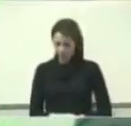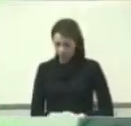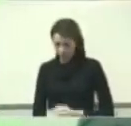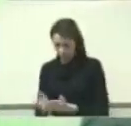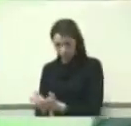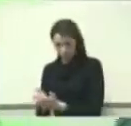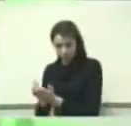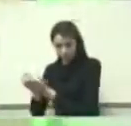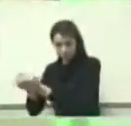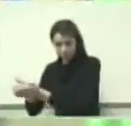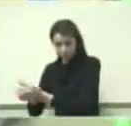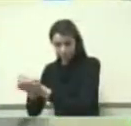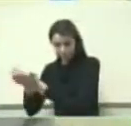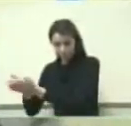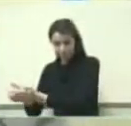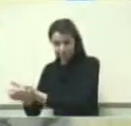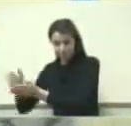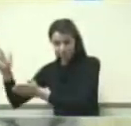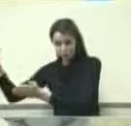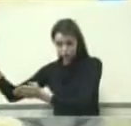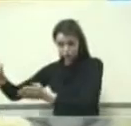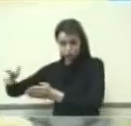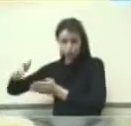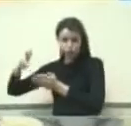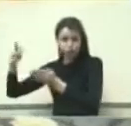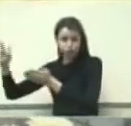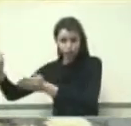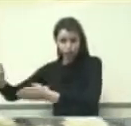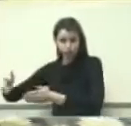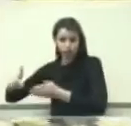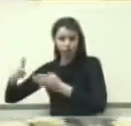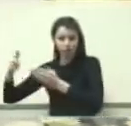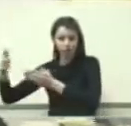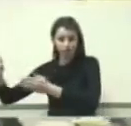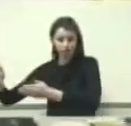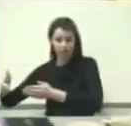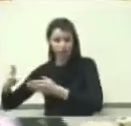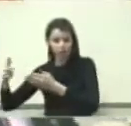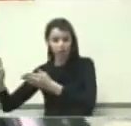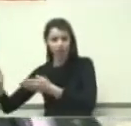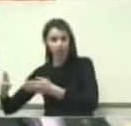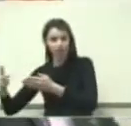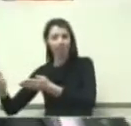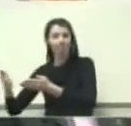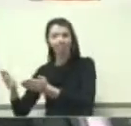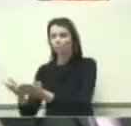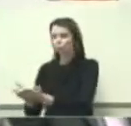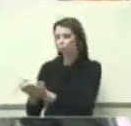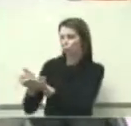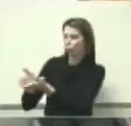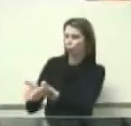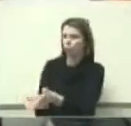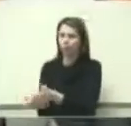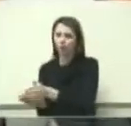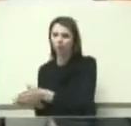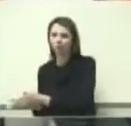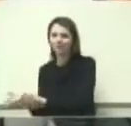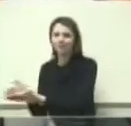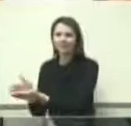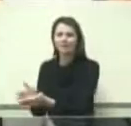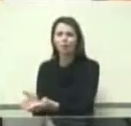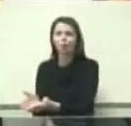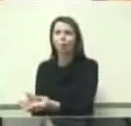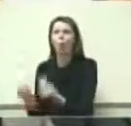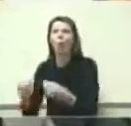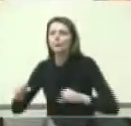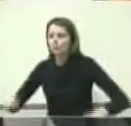agora o vento contrário irmãos começa a sobrar o vento era contrário eles tentavam remaco